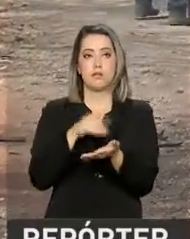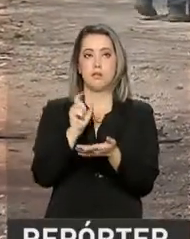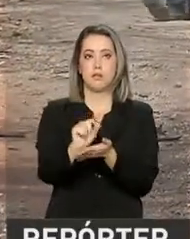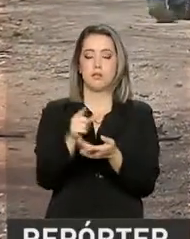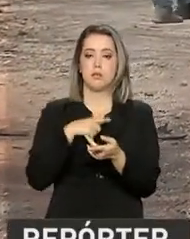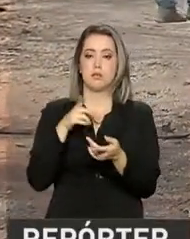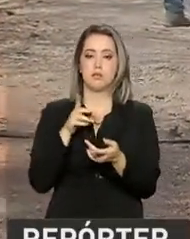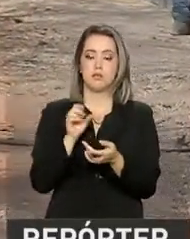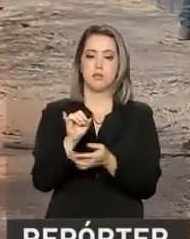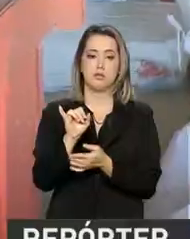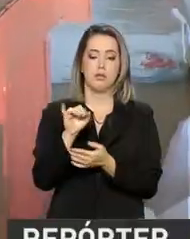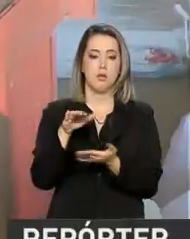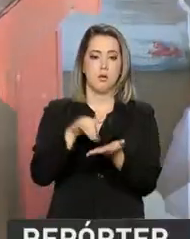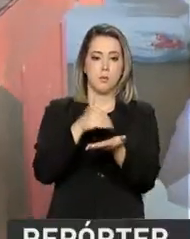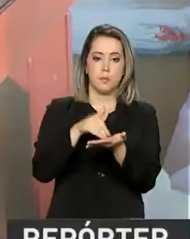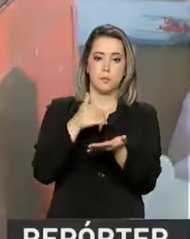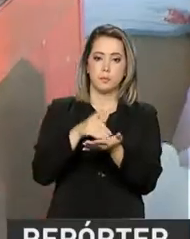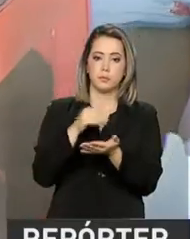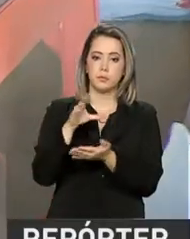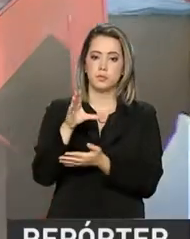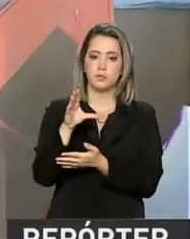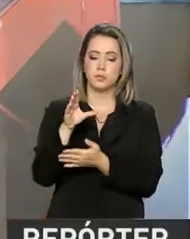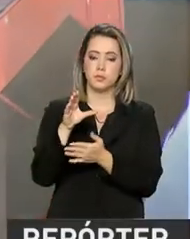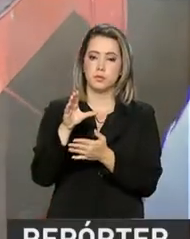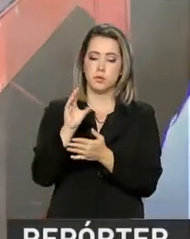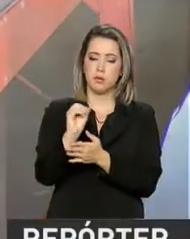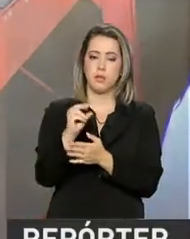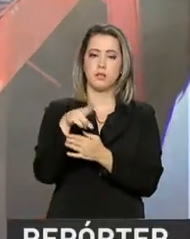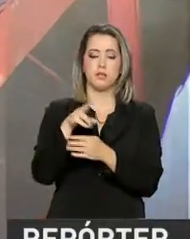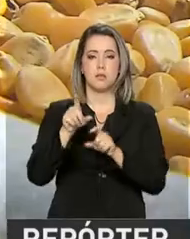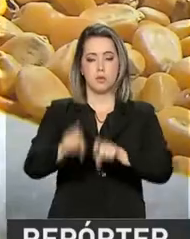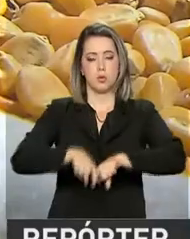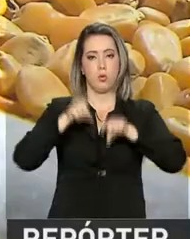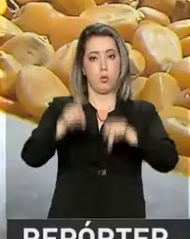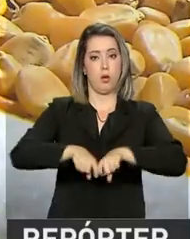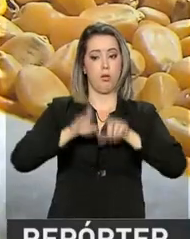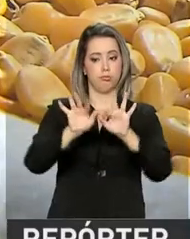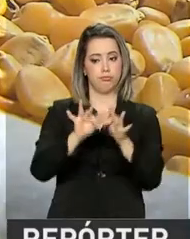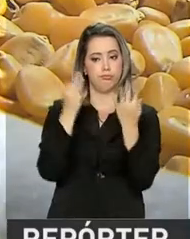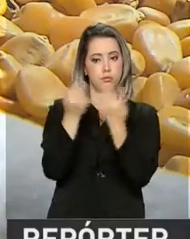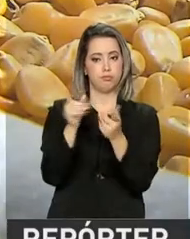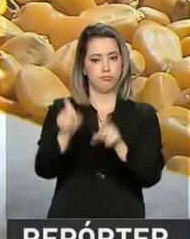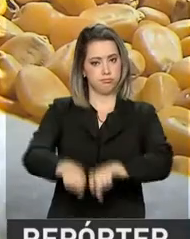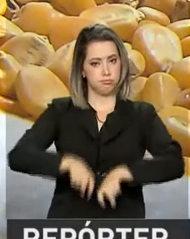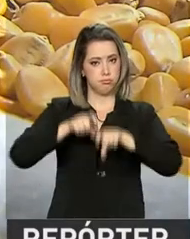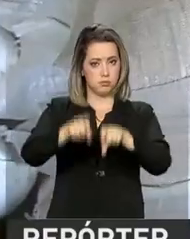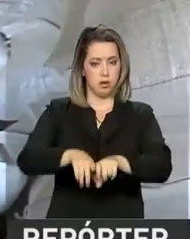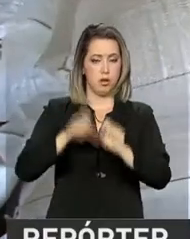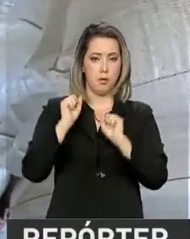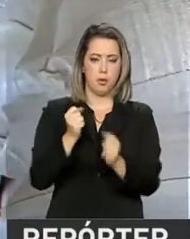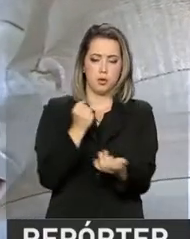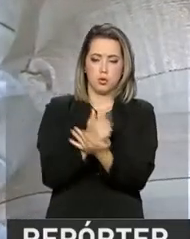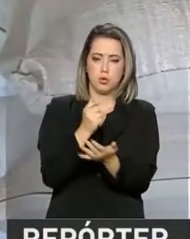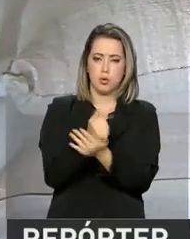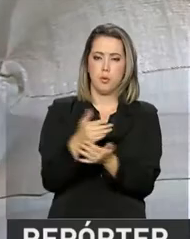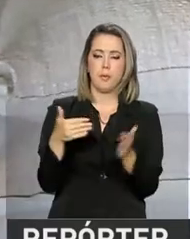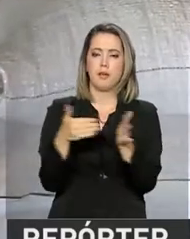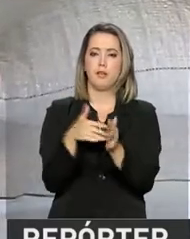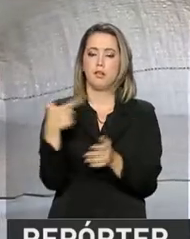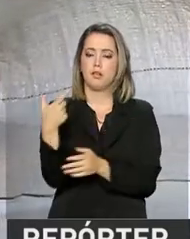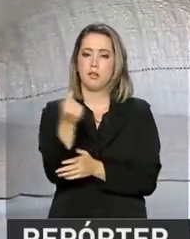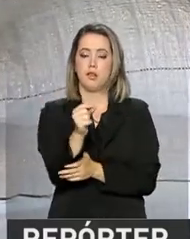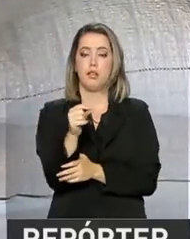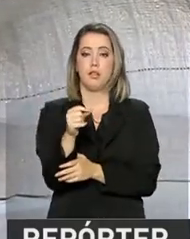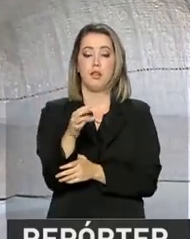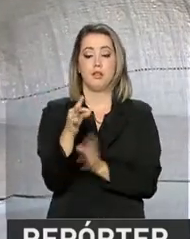no sistema nacional de cadastro mento de produtores rurais os criadores podem comprar até 10 toneladas de